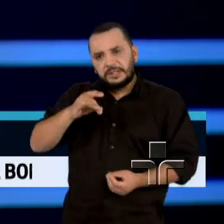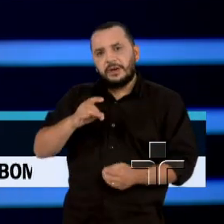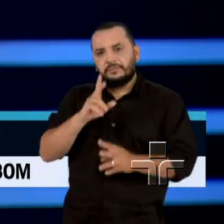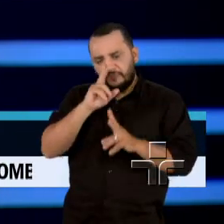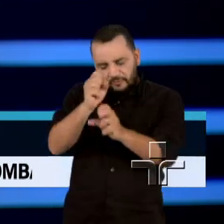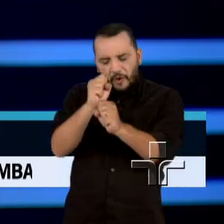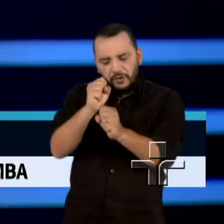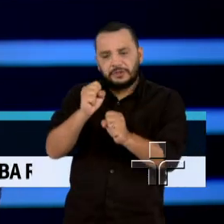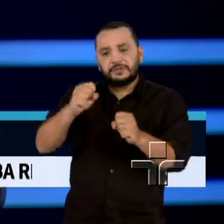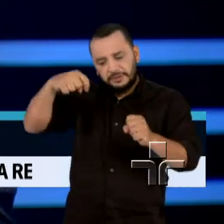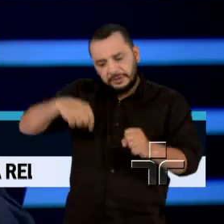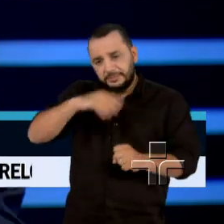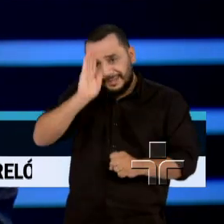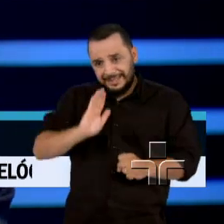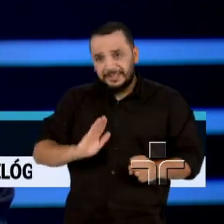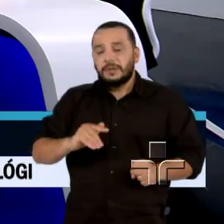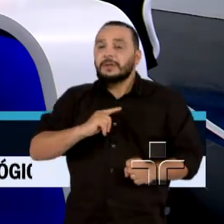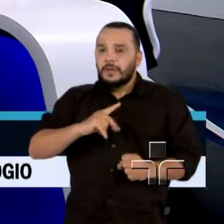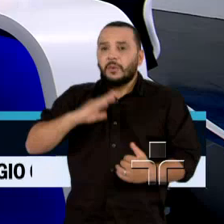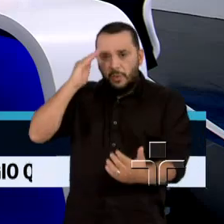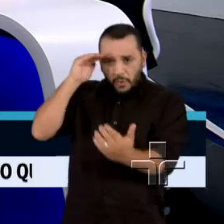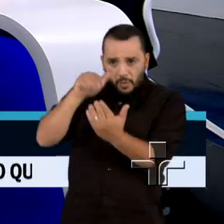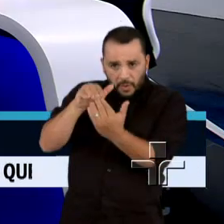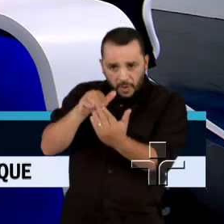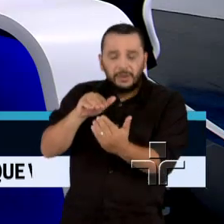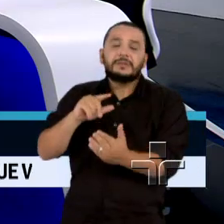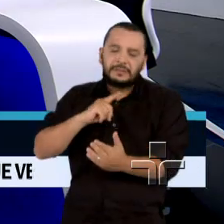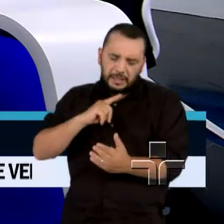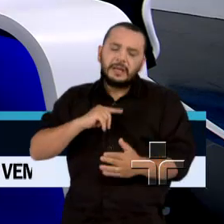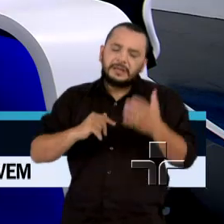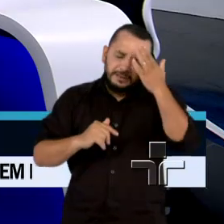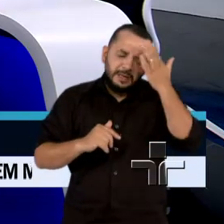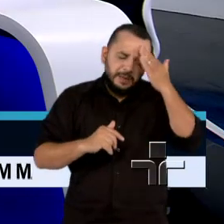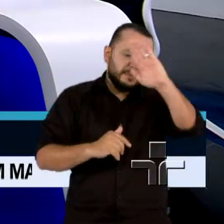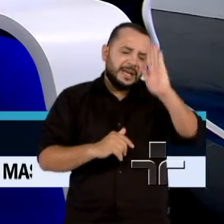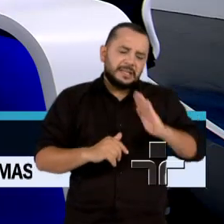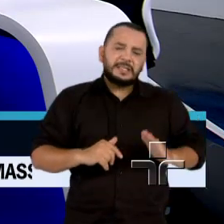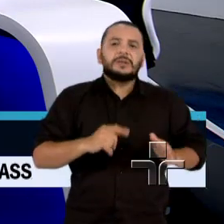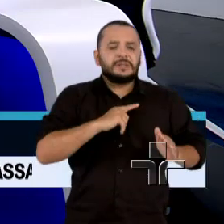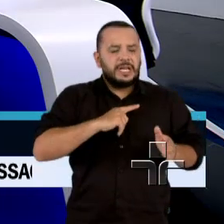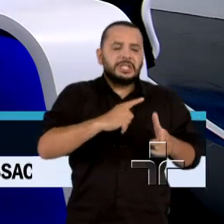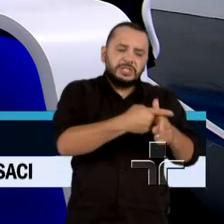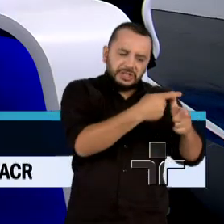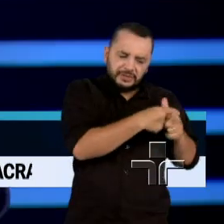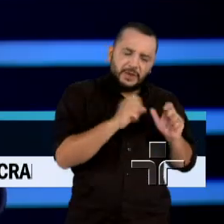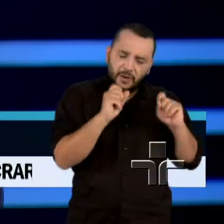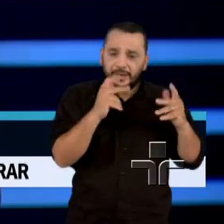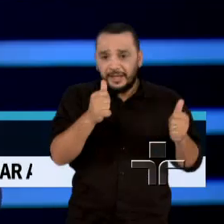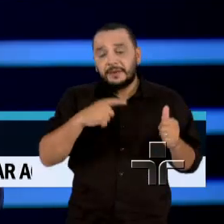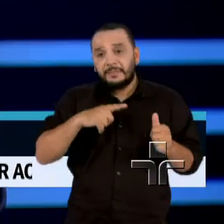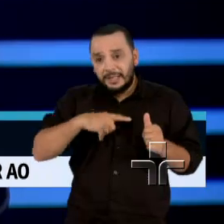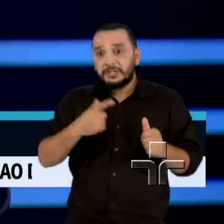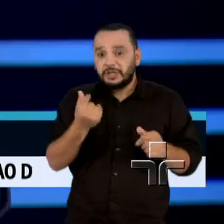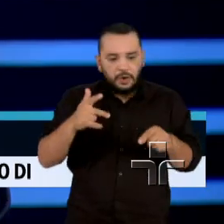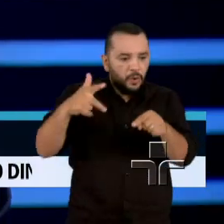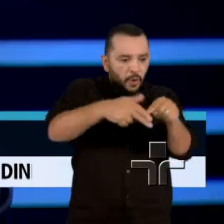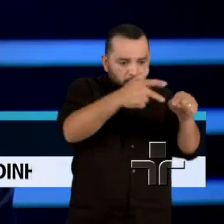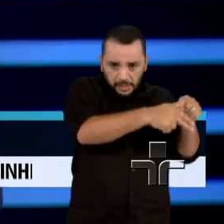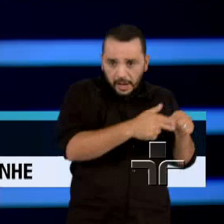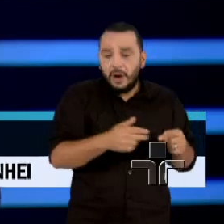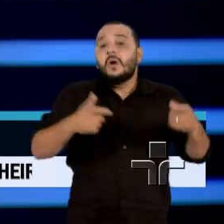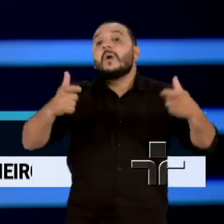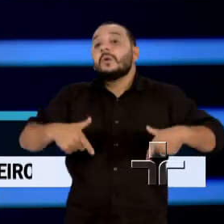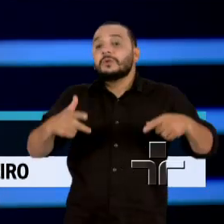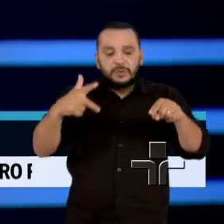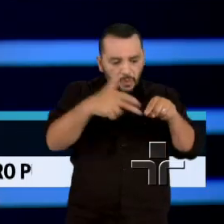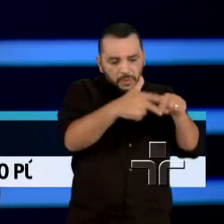assim, eu concordo com você de novo. Tem uma questão fiscal importante. Eu só acho que a gente precisa escolher aonde cortar. Eu prefiro, já que é para dar número, cortar